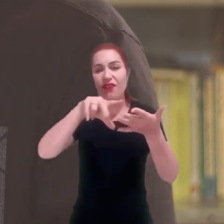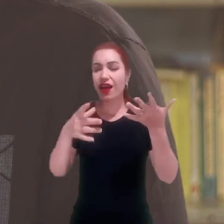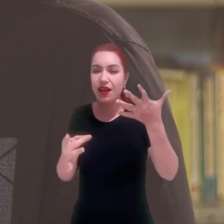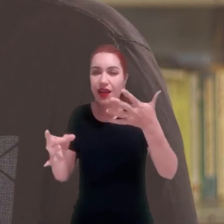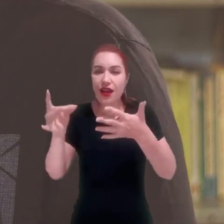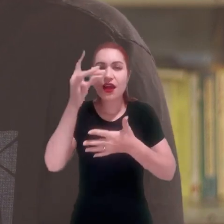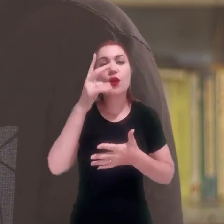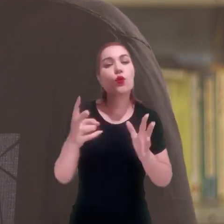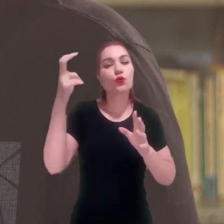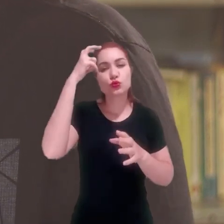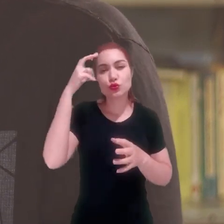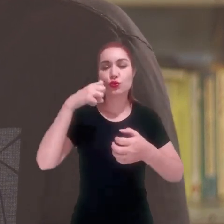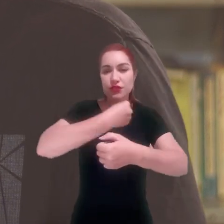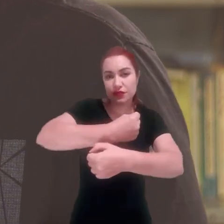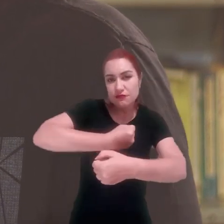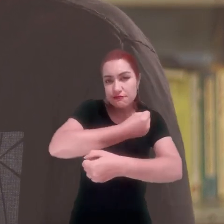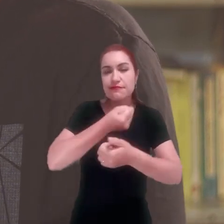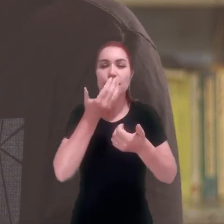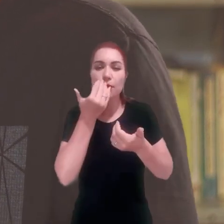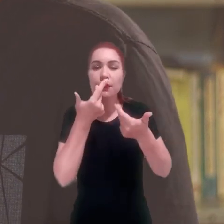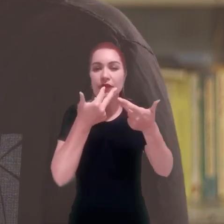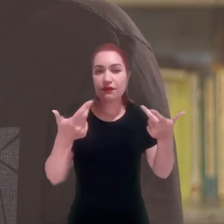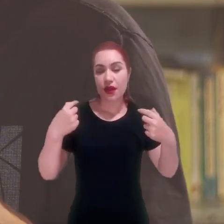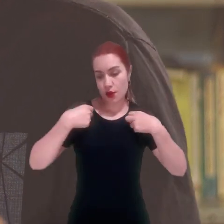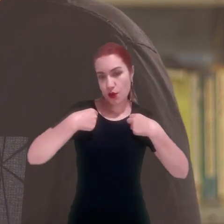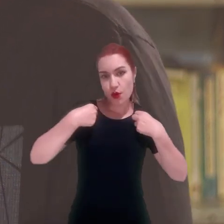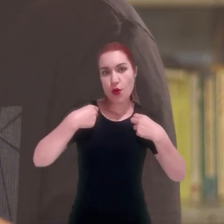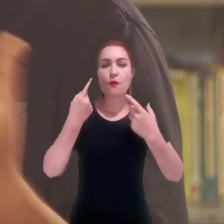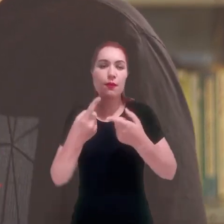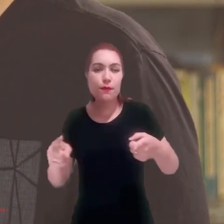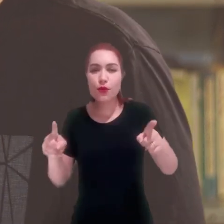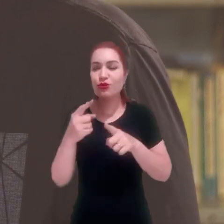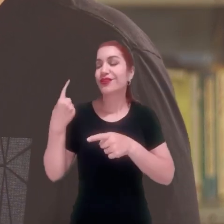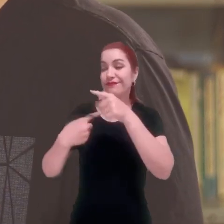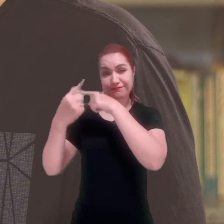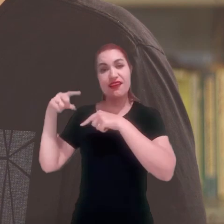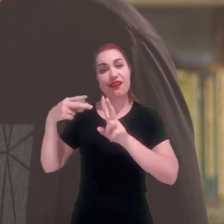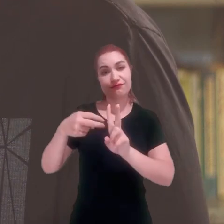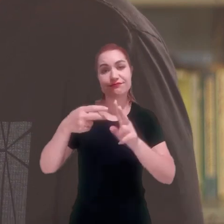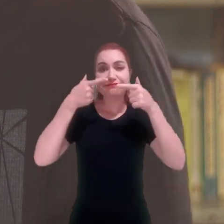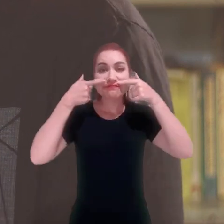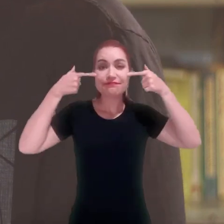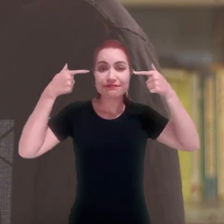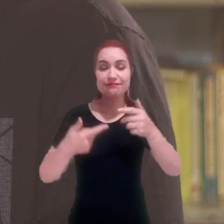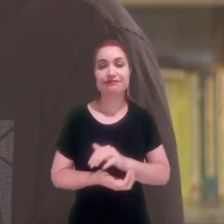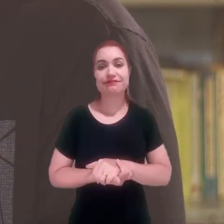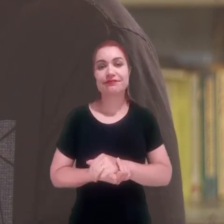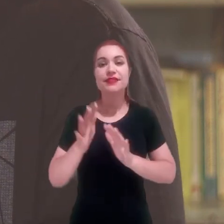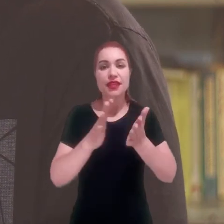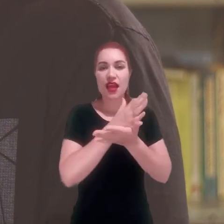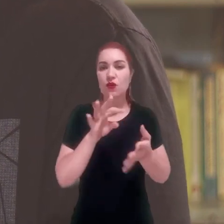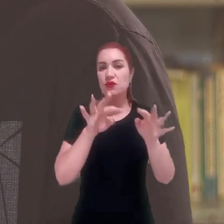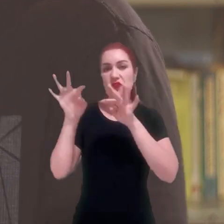elementos culturais, de receitas, de comida, de talvez de roupa, de musicalidade, venha dos indígenas Guarani. E que olha para esses